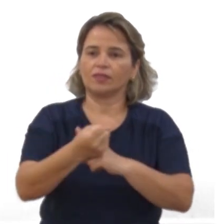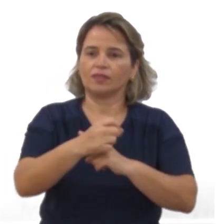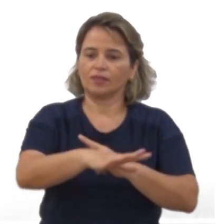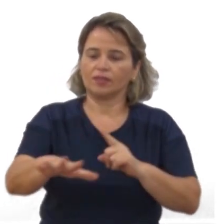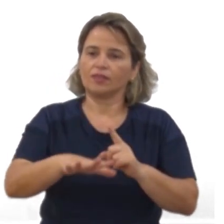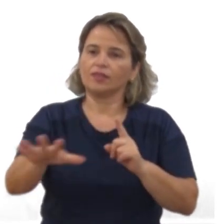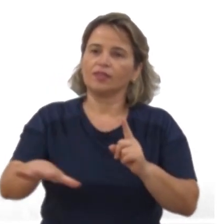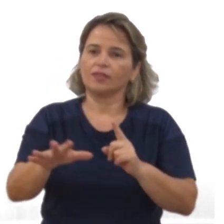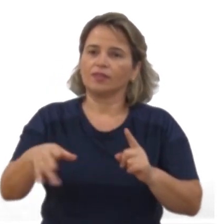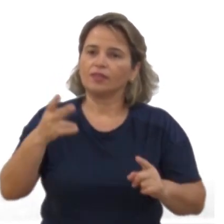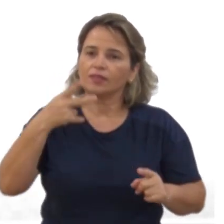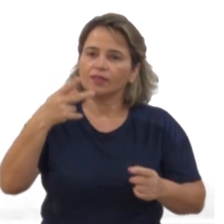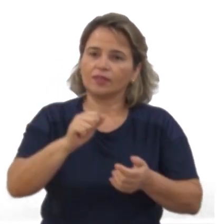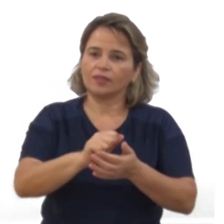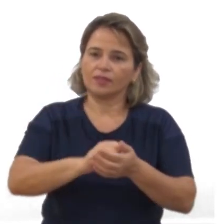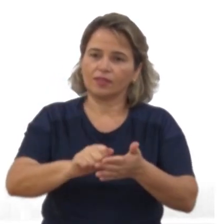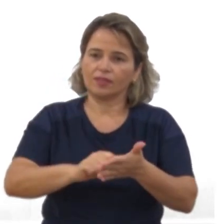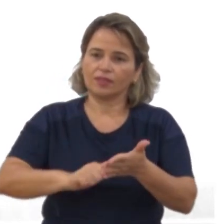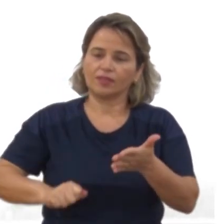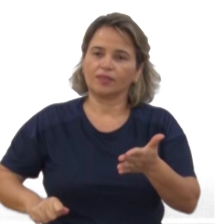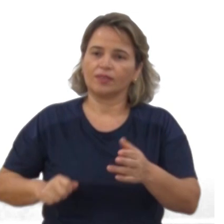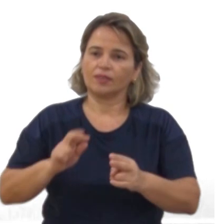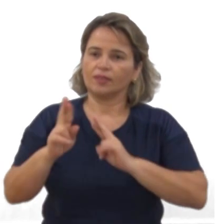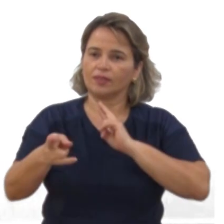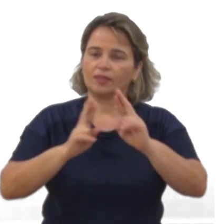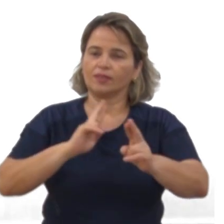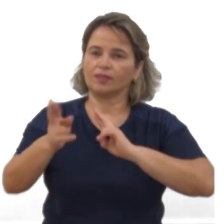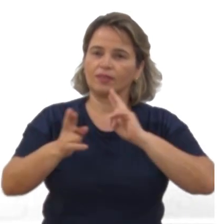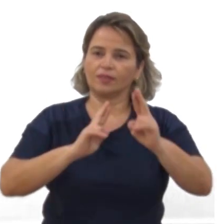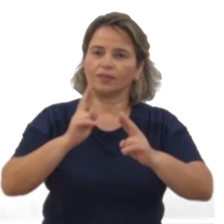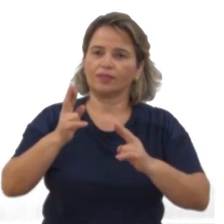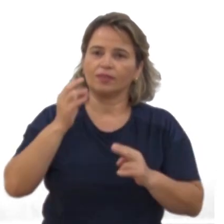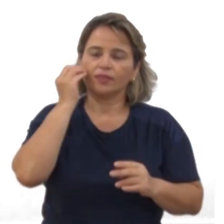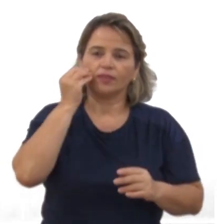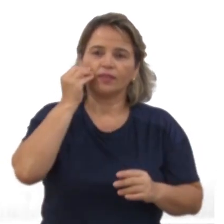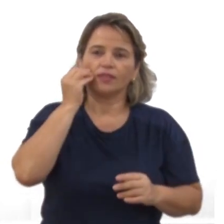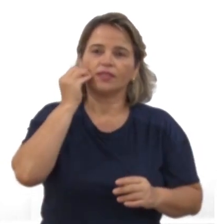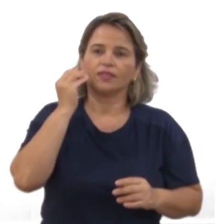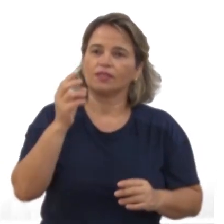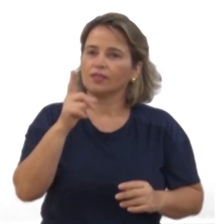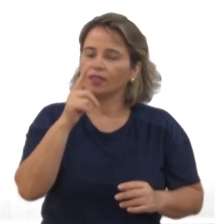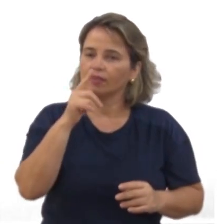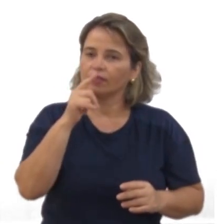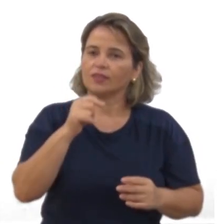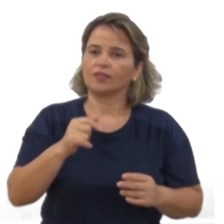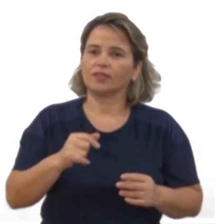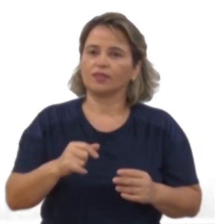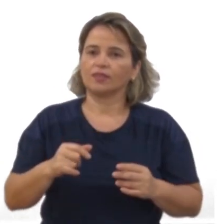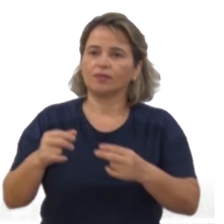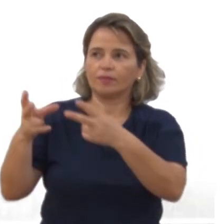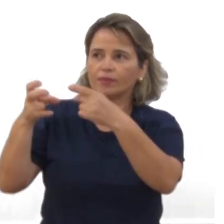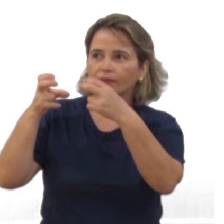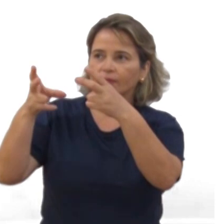escrita, relação direta e experiências com o elemento água, observação da percepção